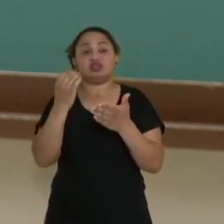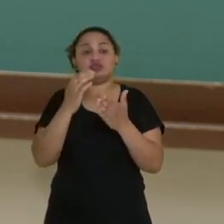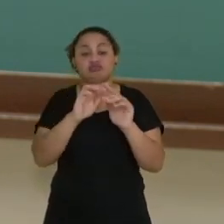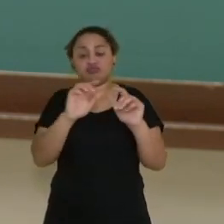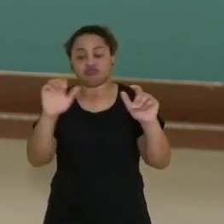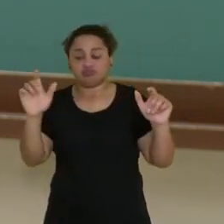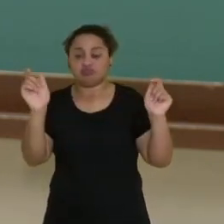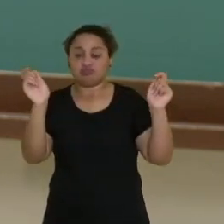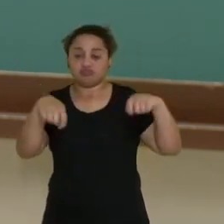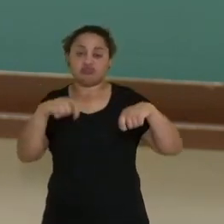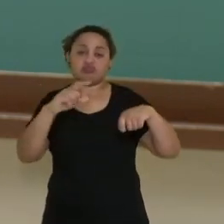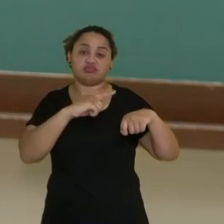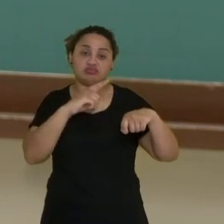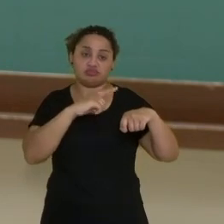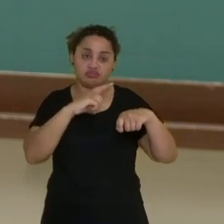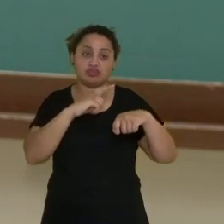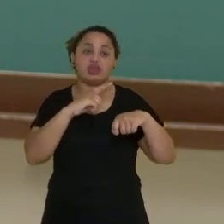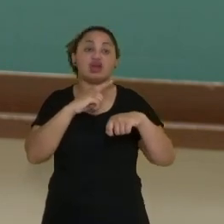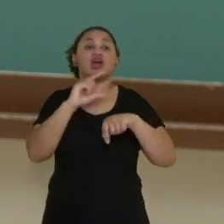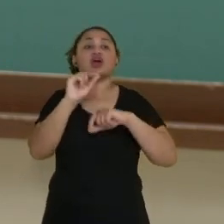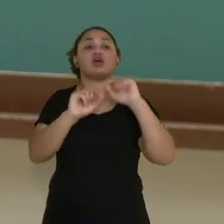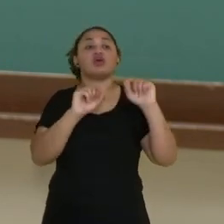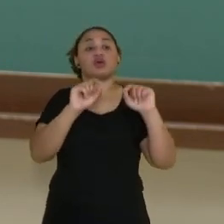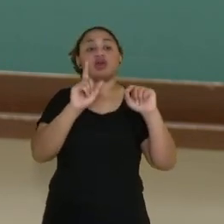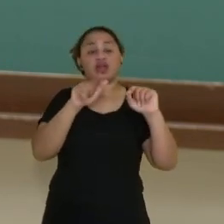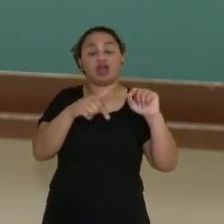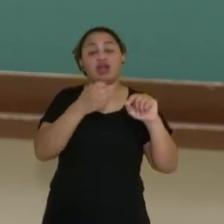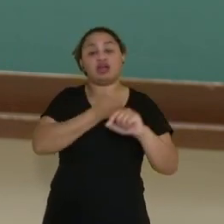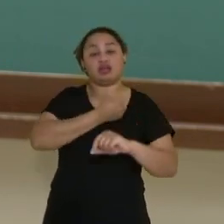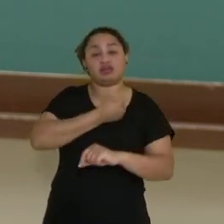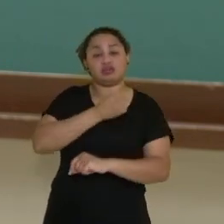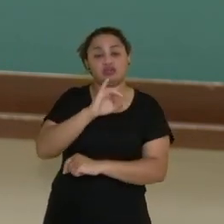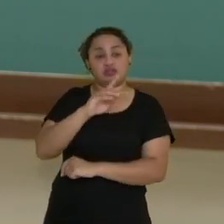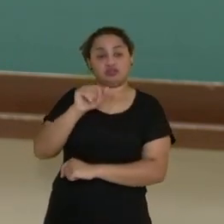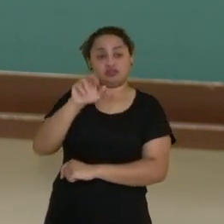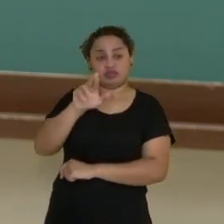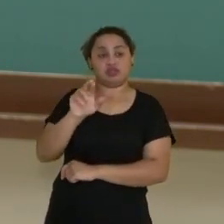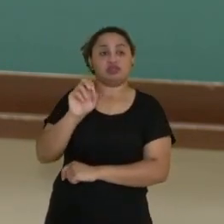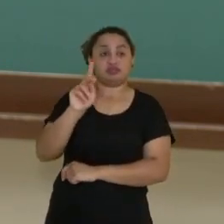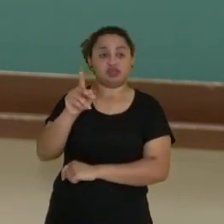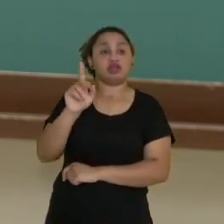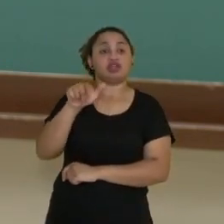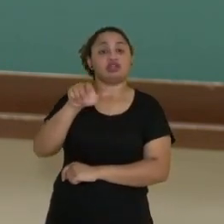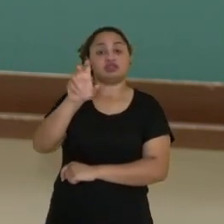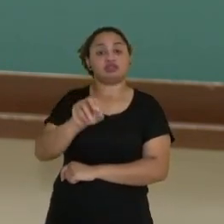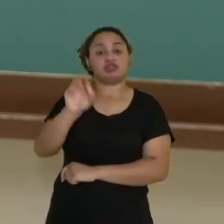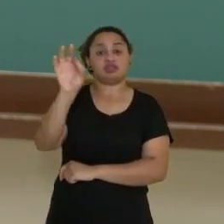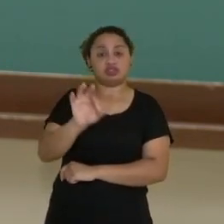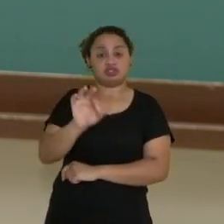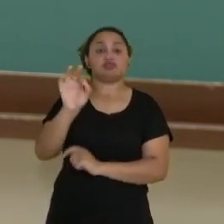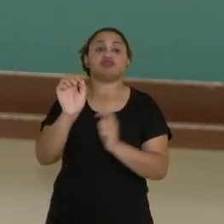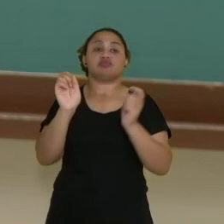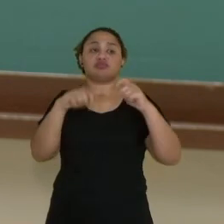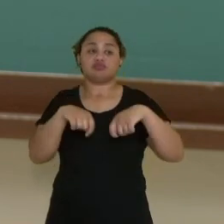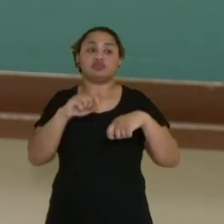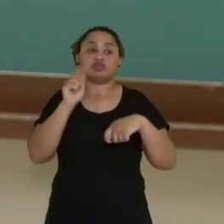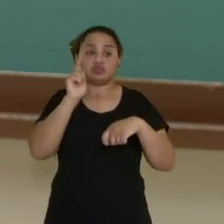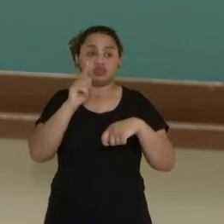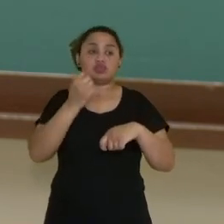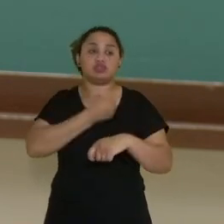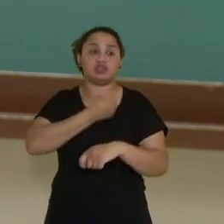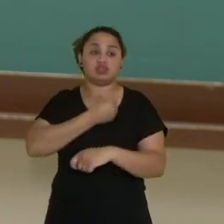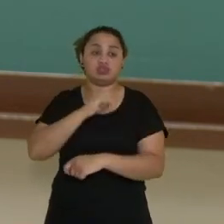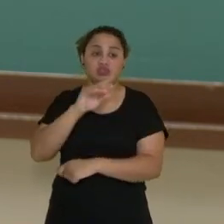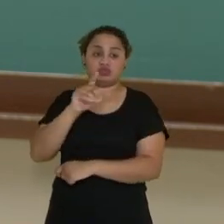das possibilidades no total, né, são ímpares, certo? Então, 50% de chance de sair um número